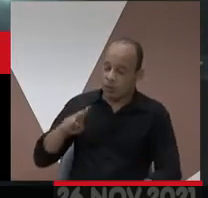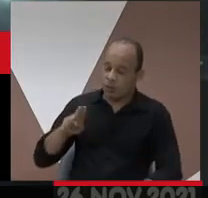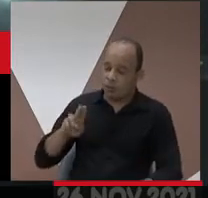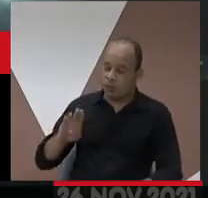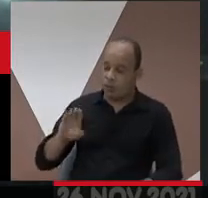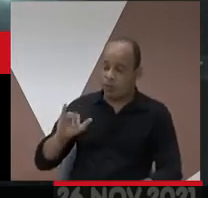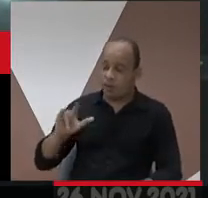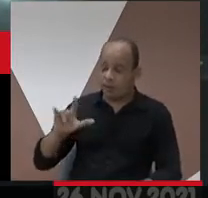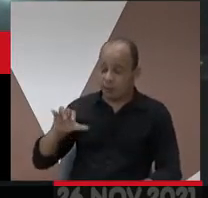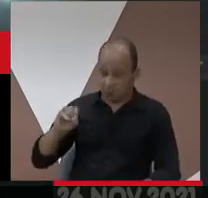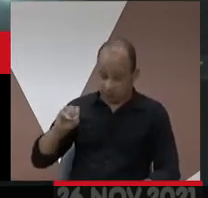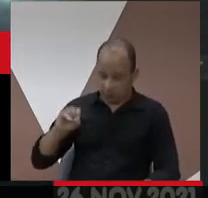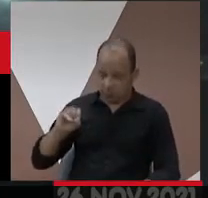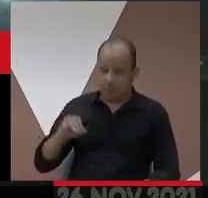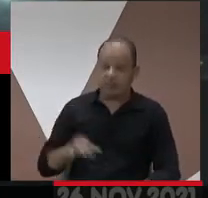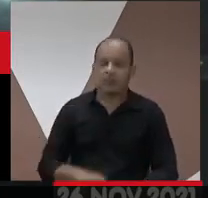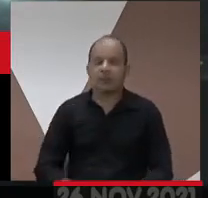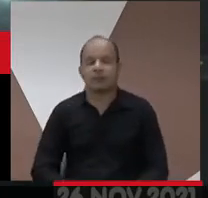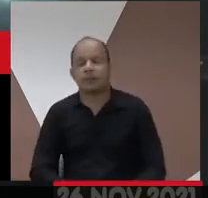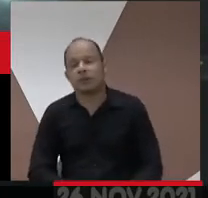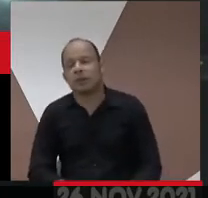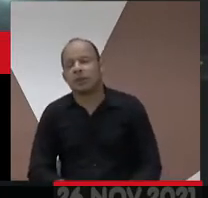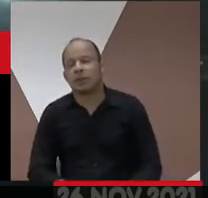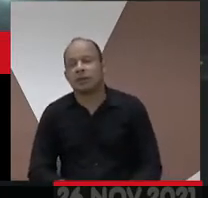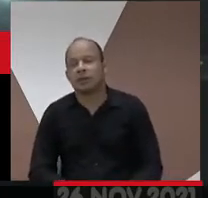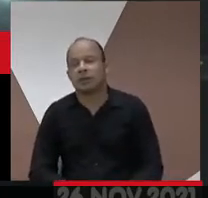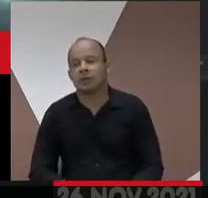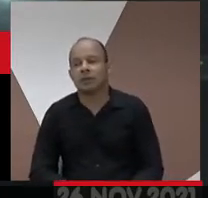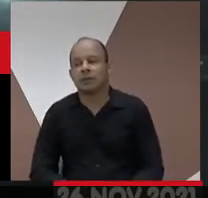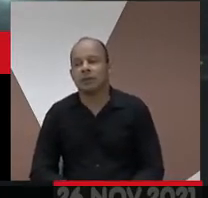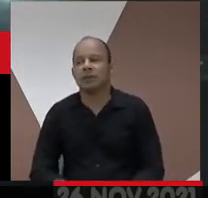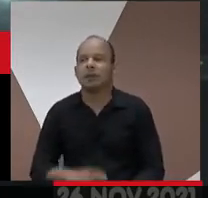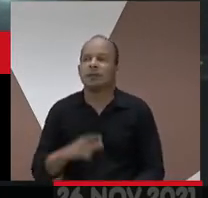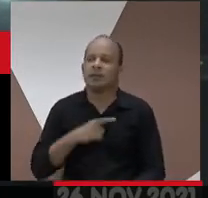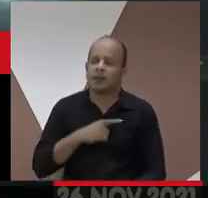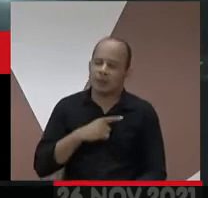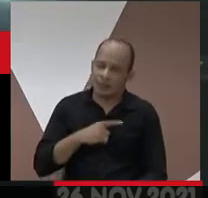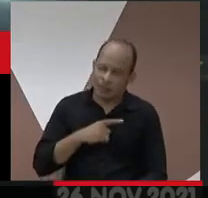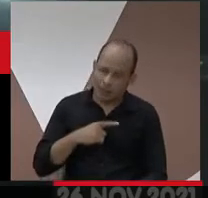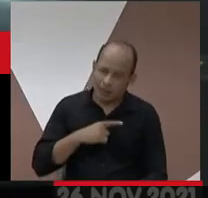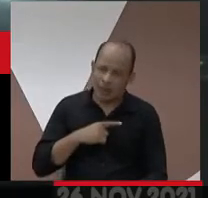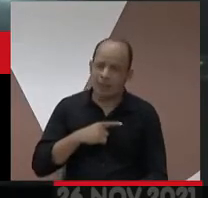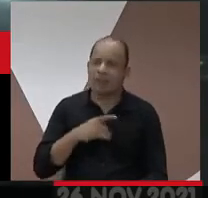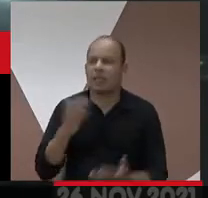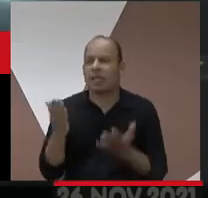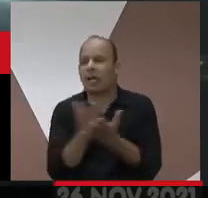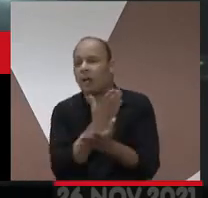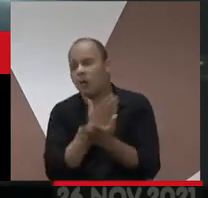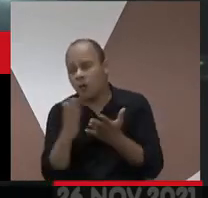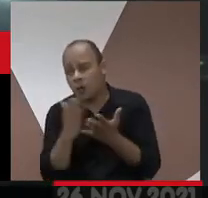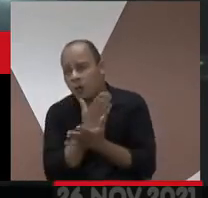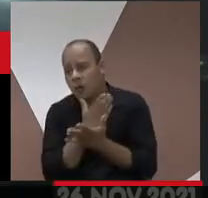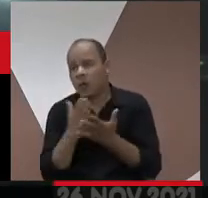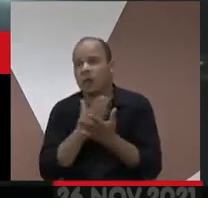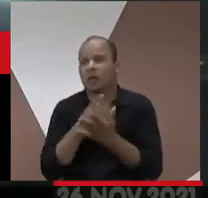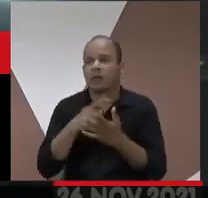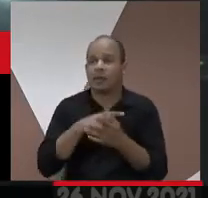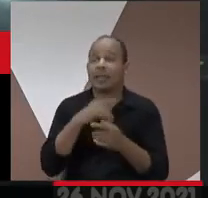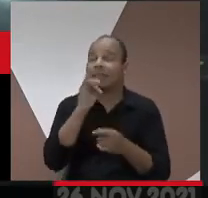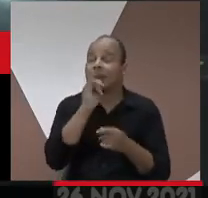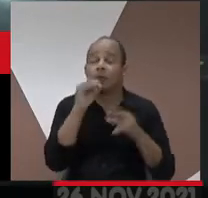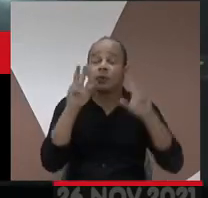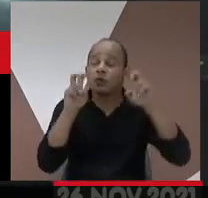da população. Só cálculos de pedágio. Outra, cálculo de pedágio que